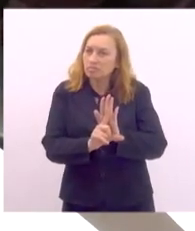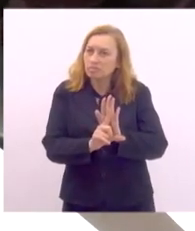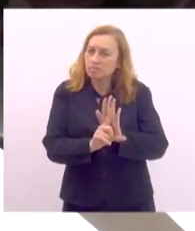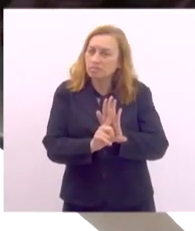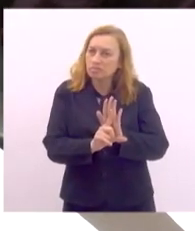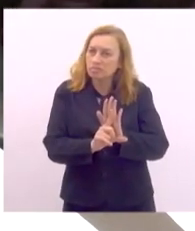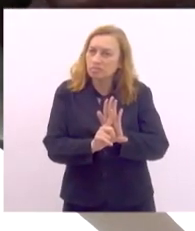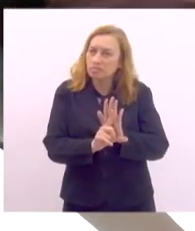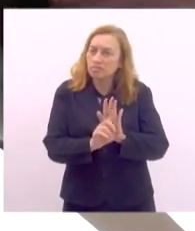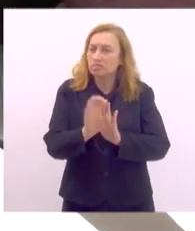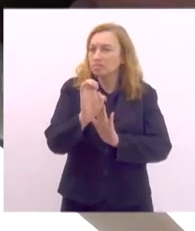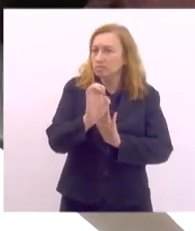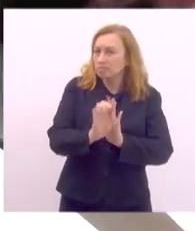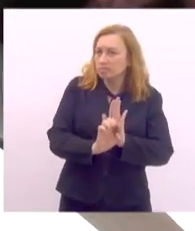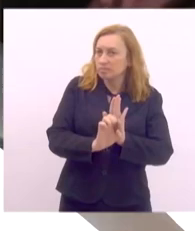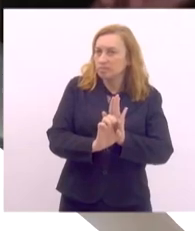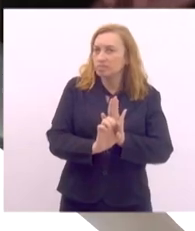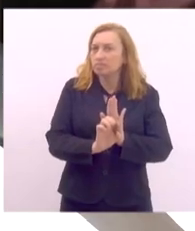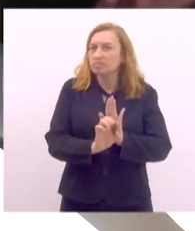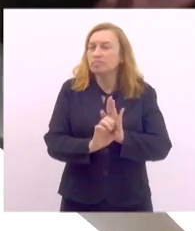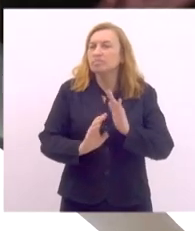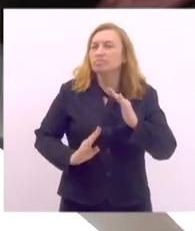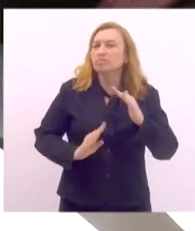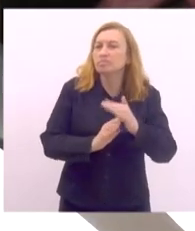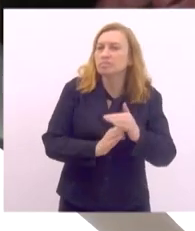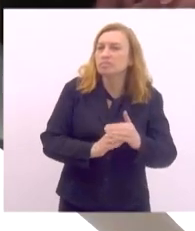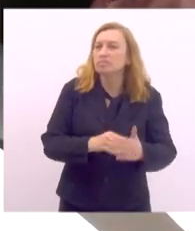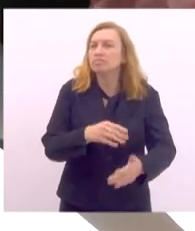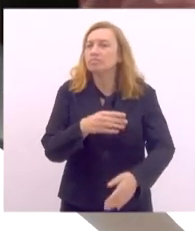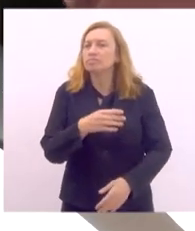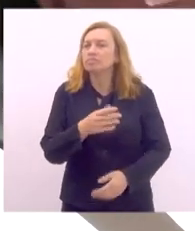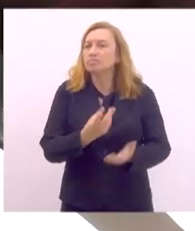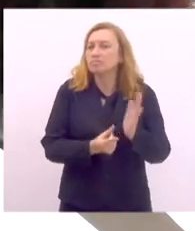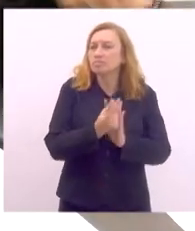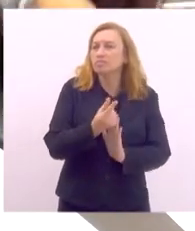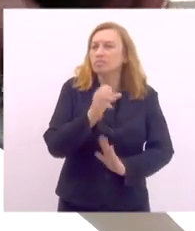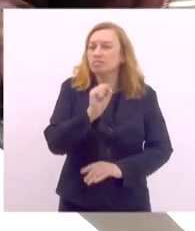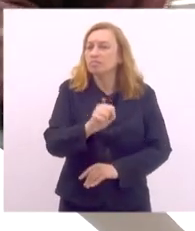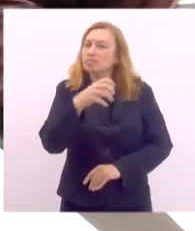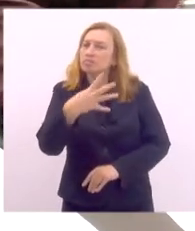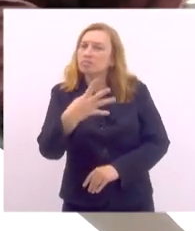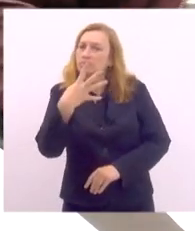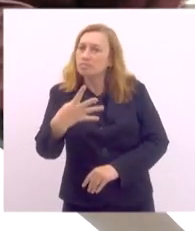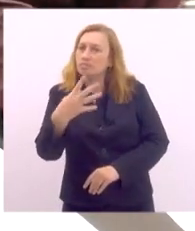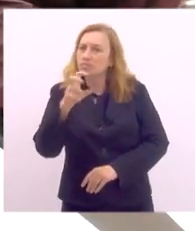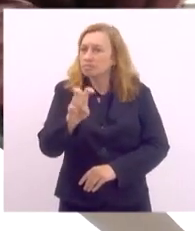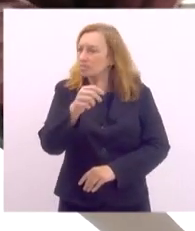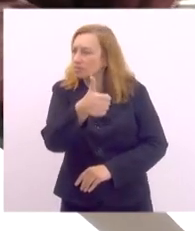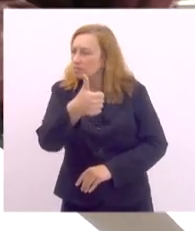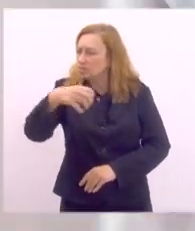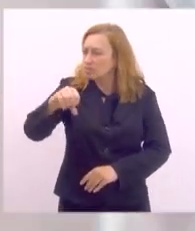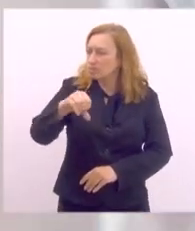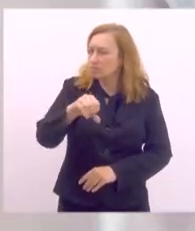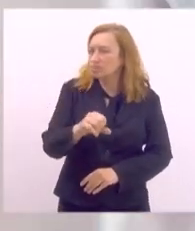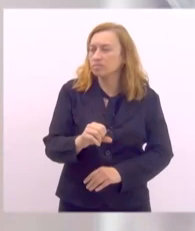na lei das metas orçamentárias. Não, já é assim. 8445. Já é assim. De 19,